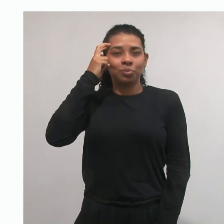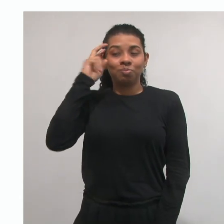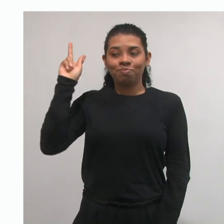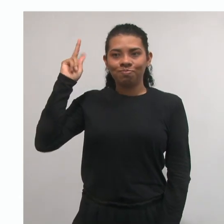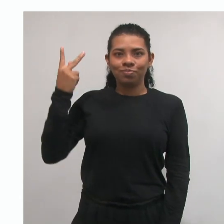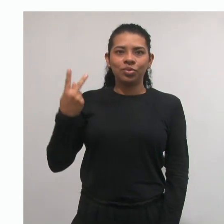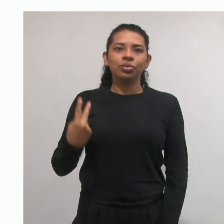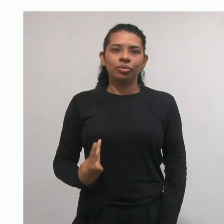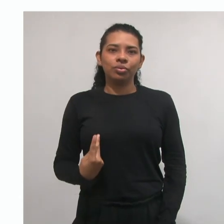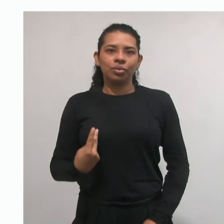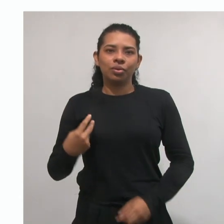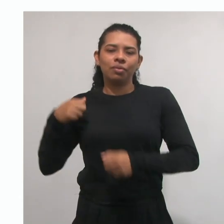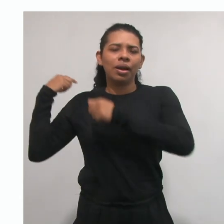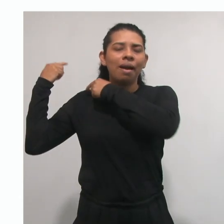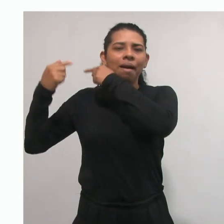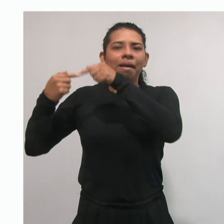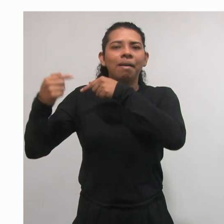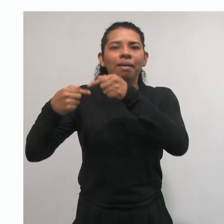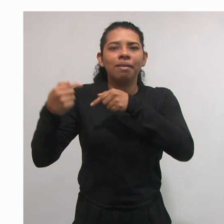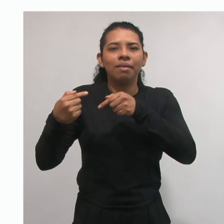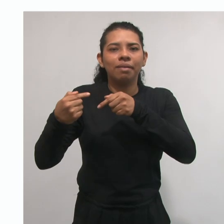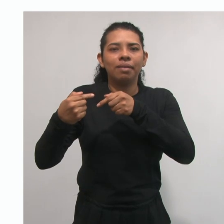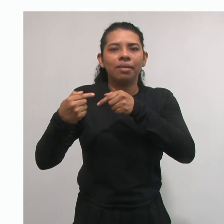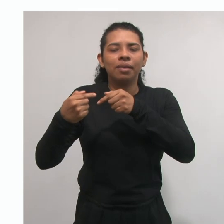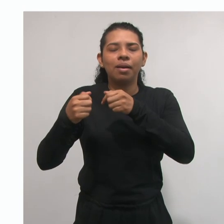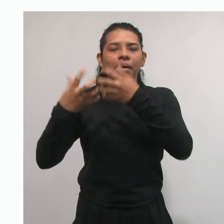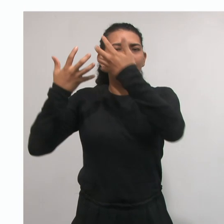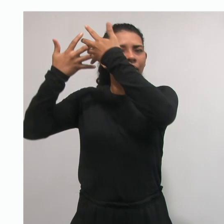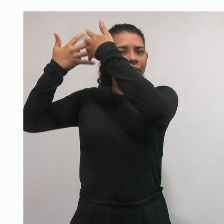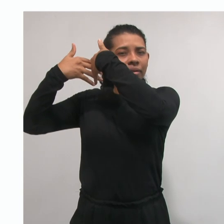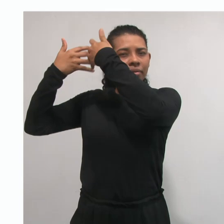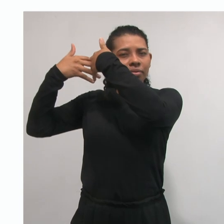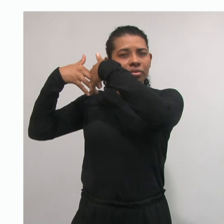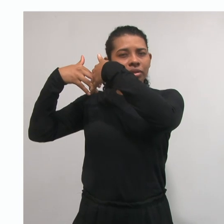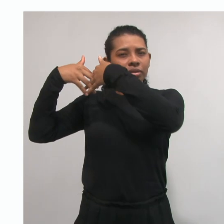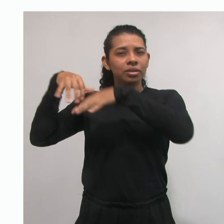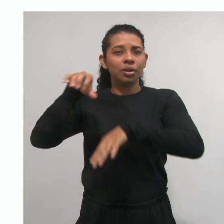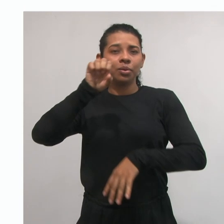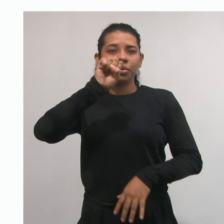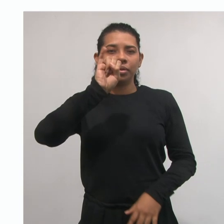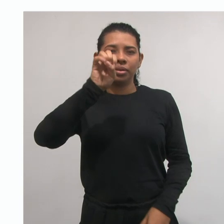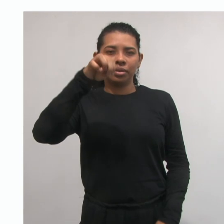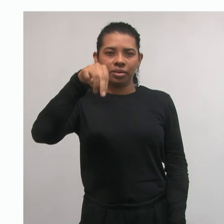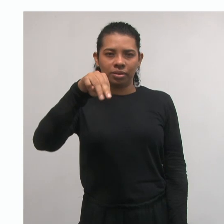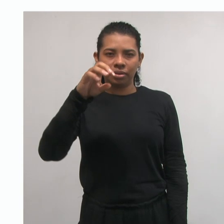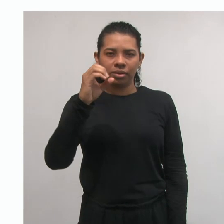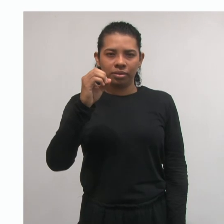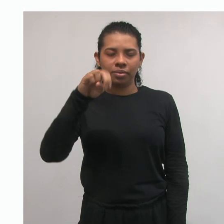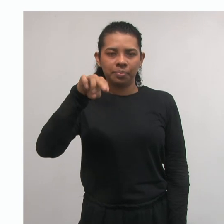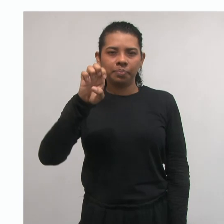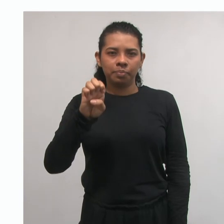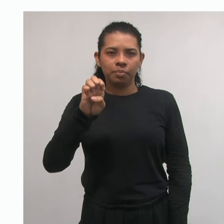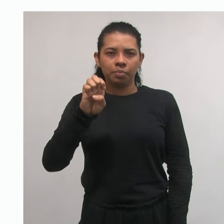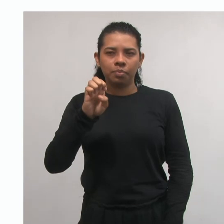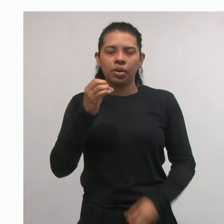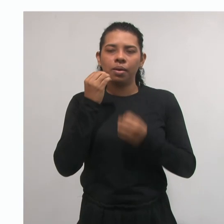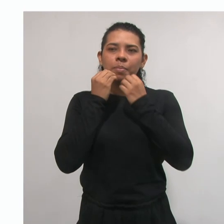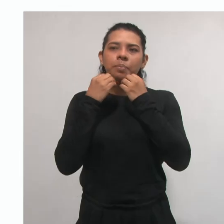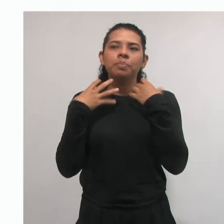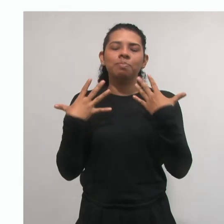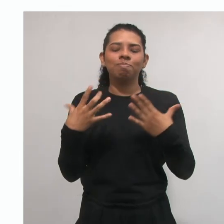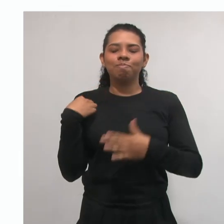cultural, é histórica, né? Então, essa reflexão da Simone é muito importante para a gente entender